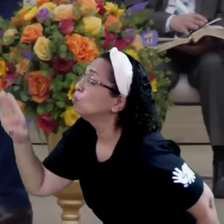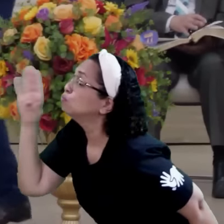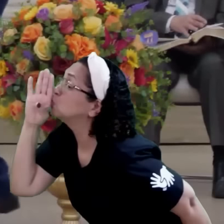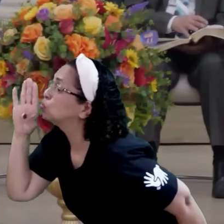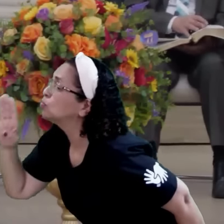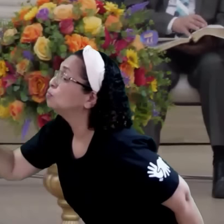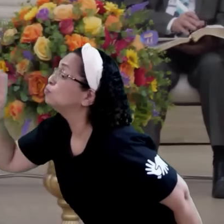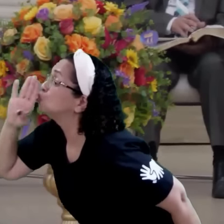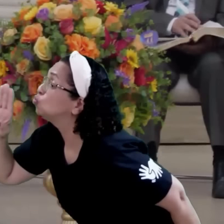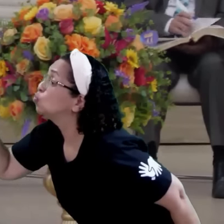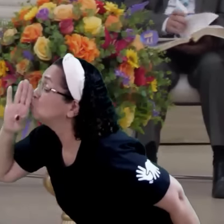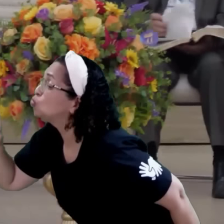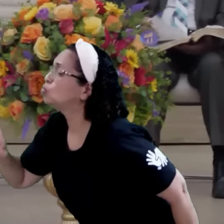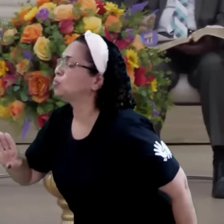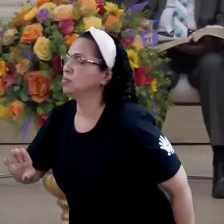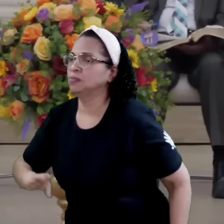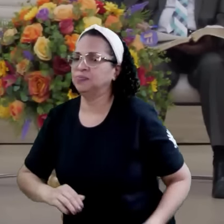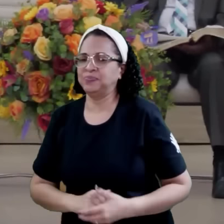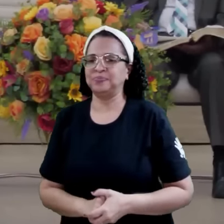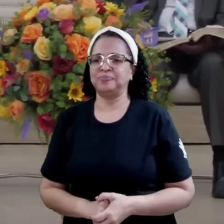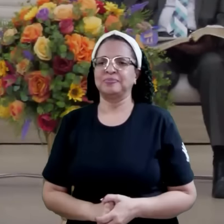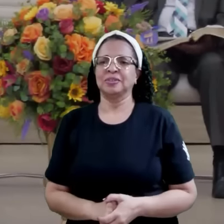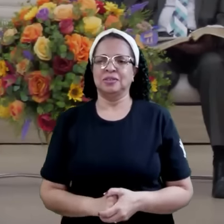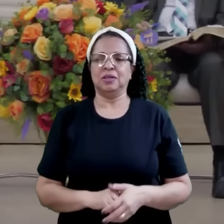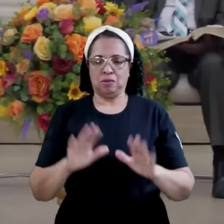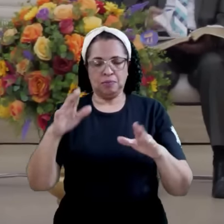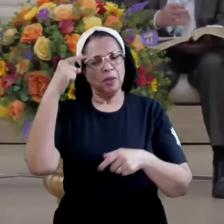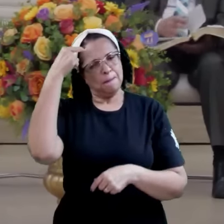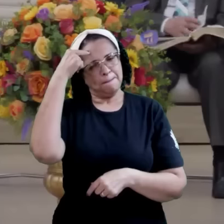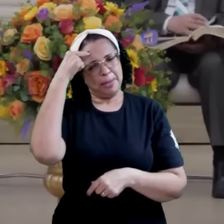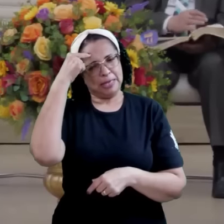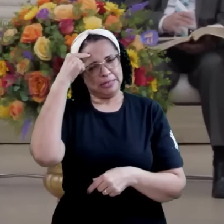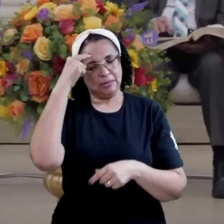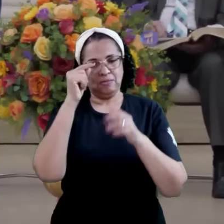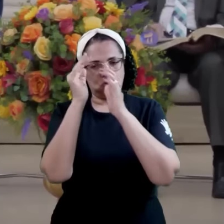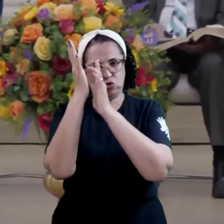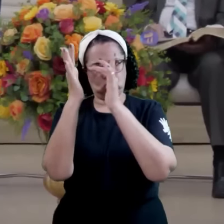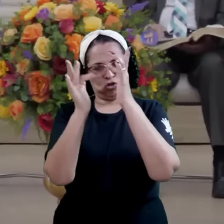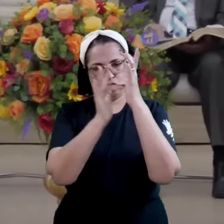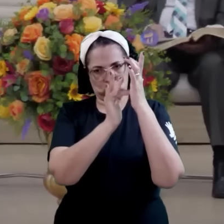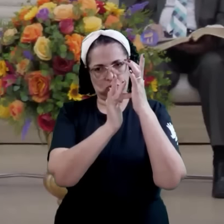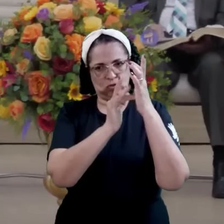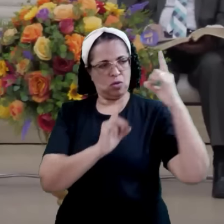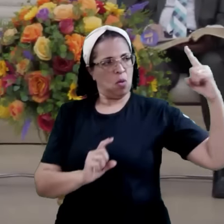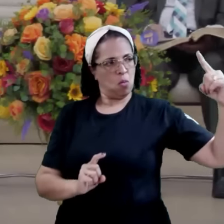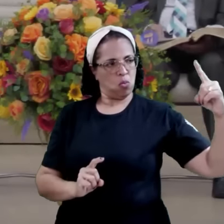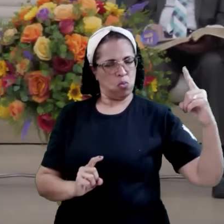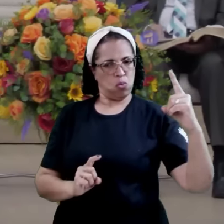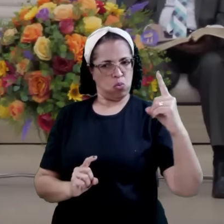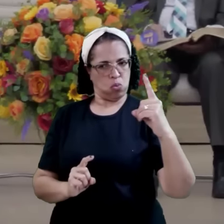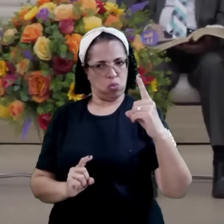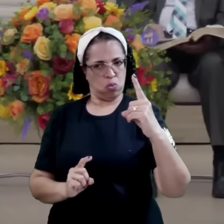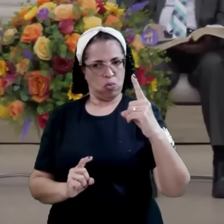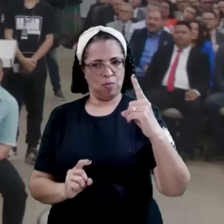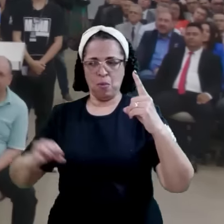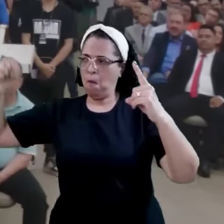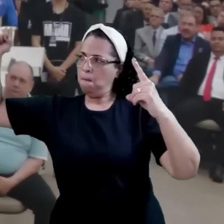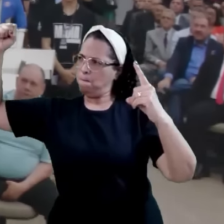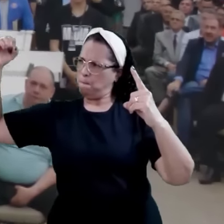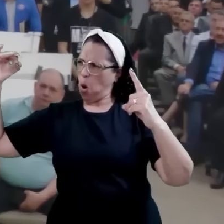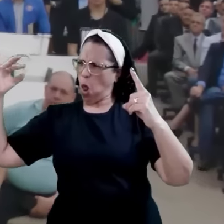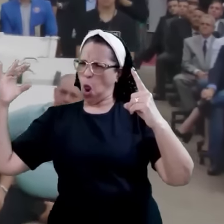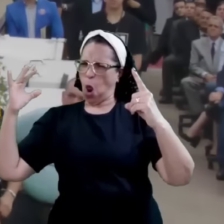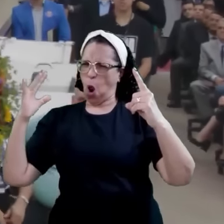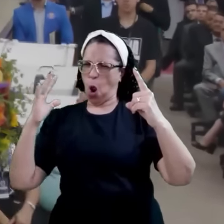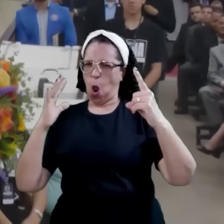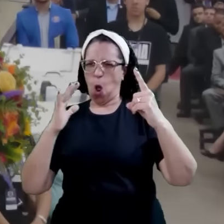Jesus passando os discípulos em volta a multidão acompanhando mas a dão também na beirada Bartimeu Na Beira do